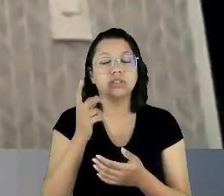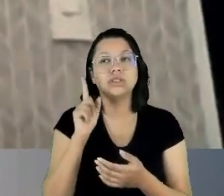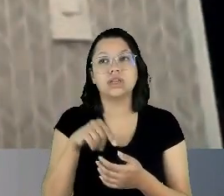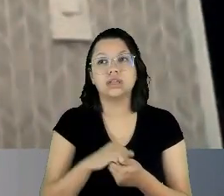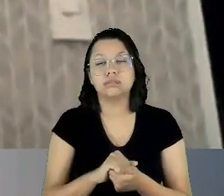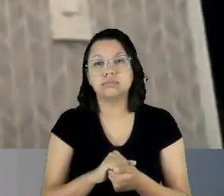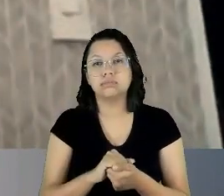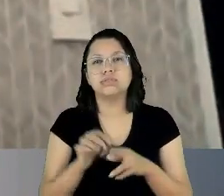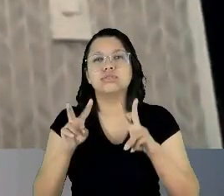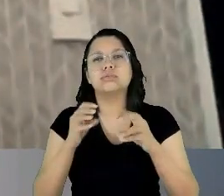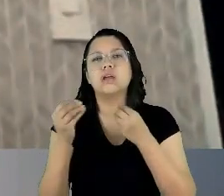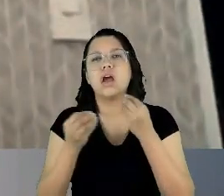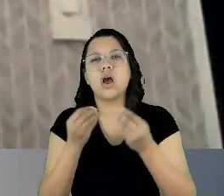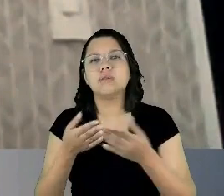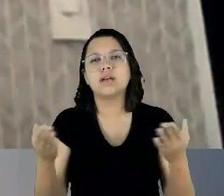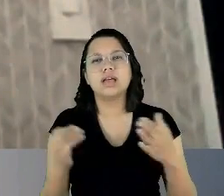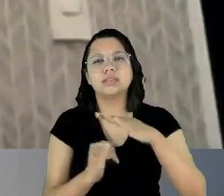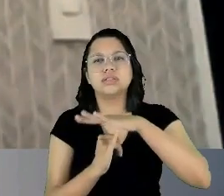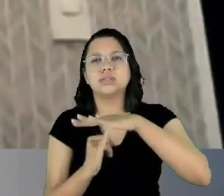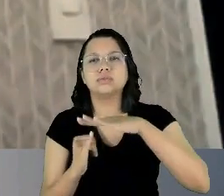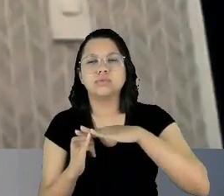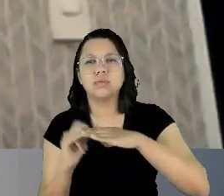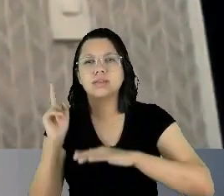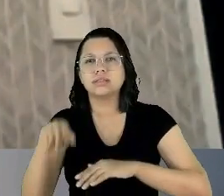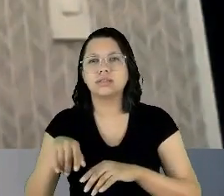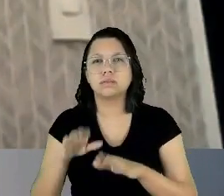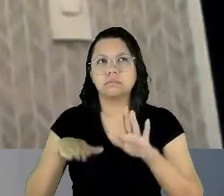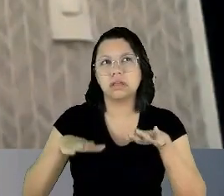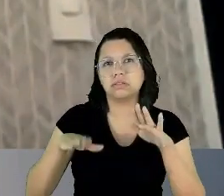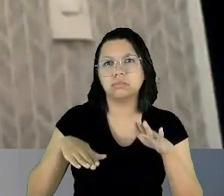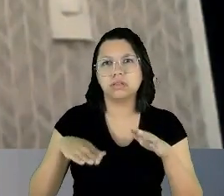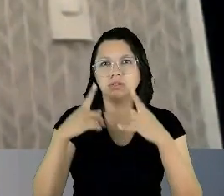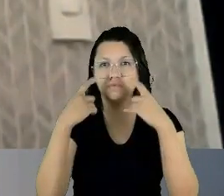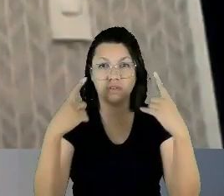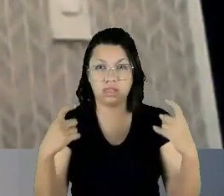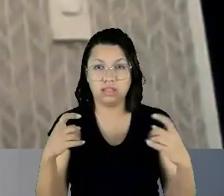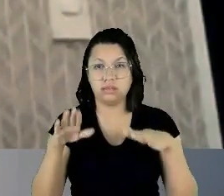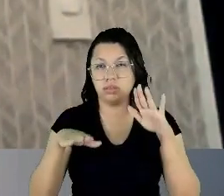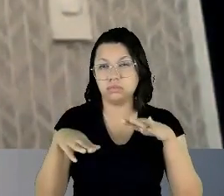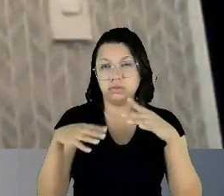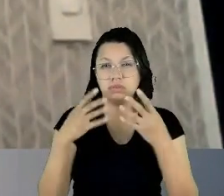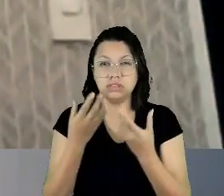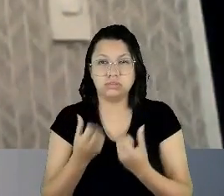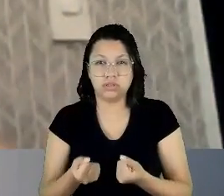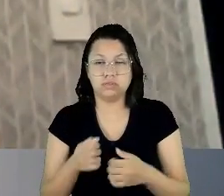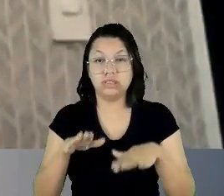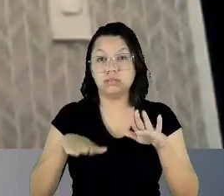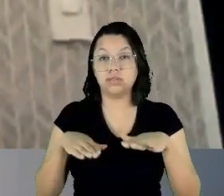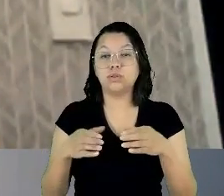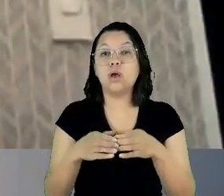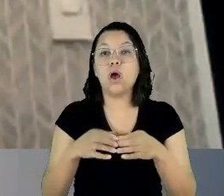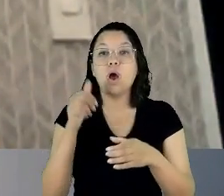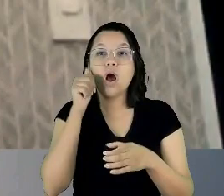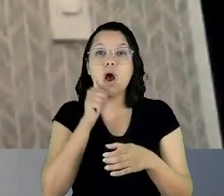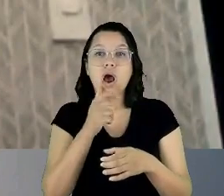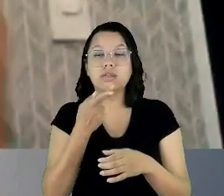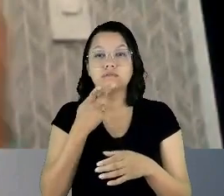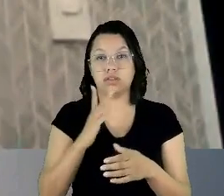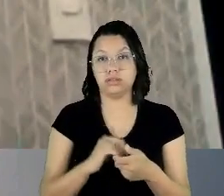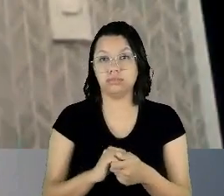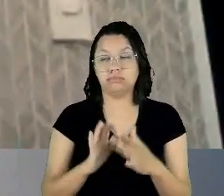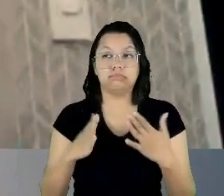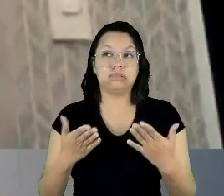que era sobre como essas instituições são mais ou menos violentas, mais ou menos receptivas, dependendo do grupo de mulheres que se